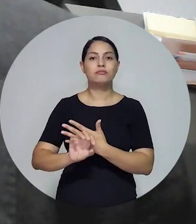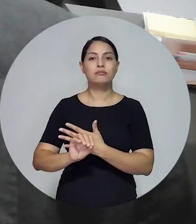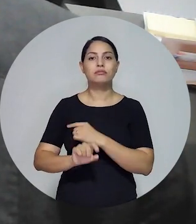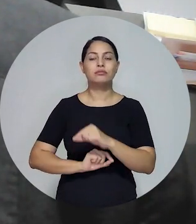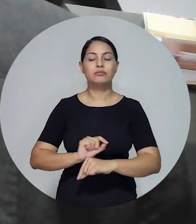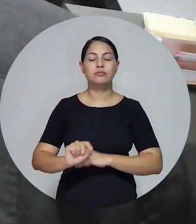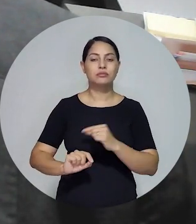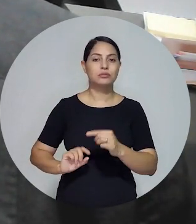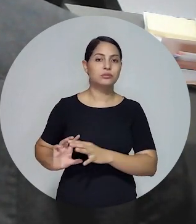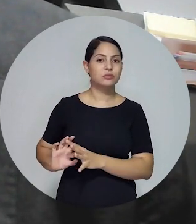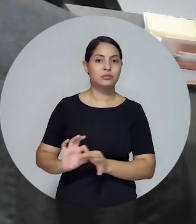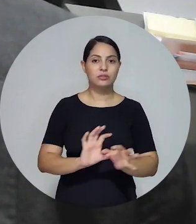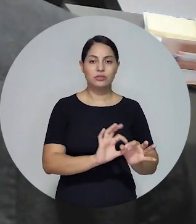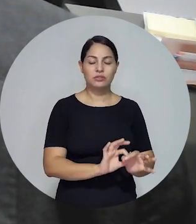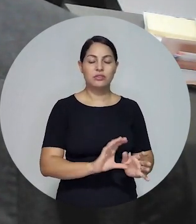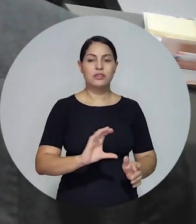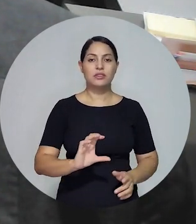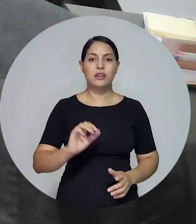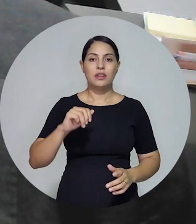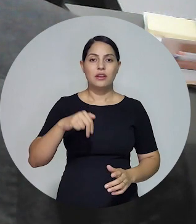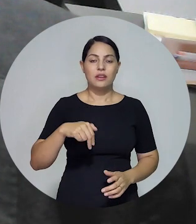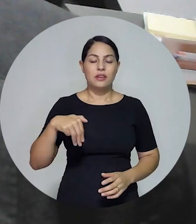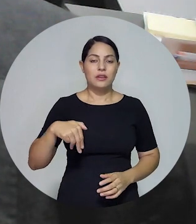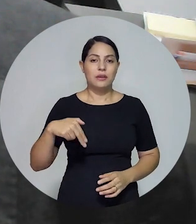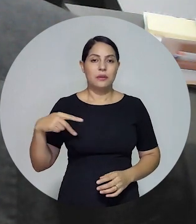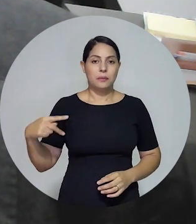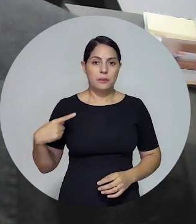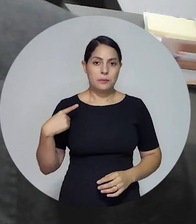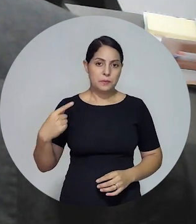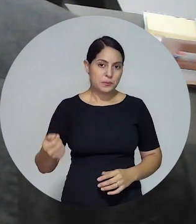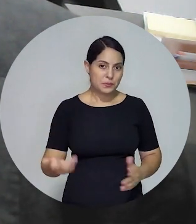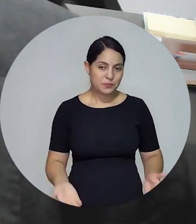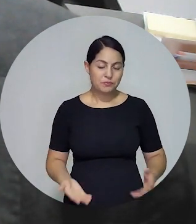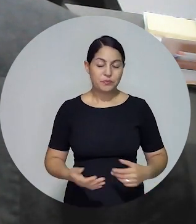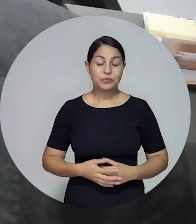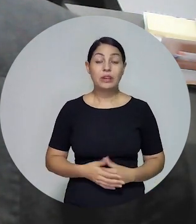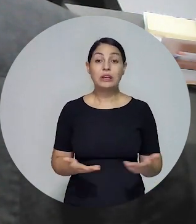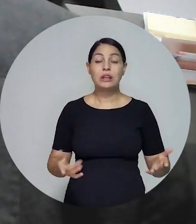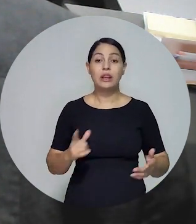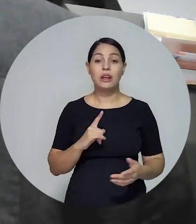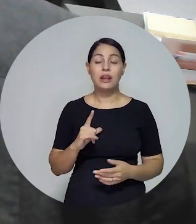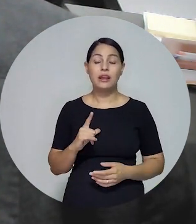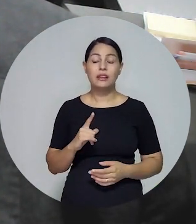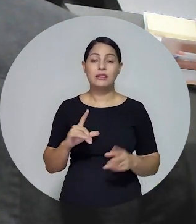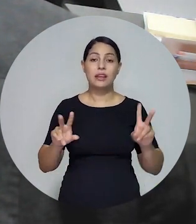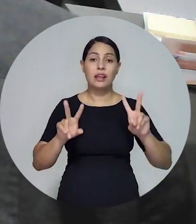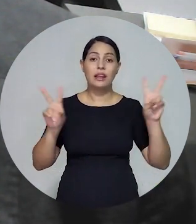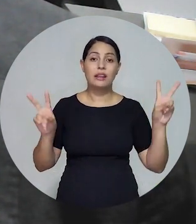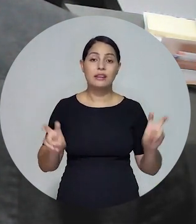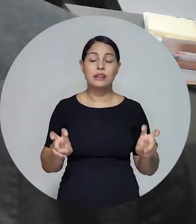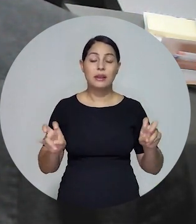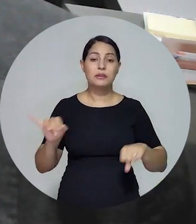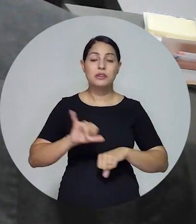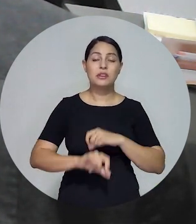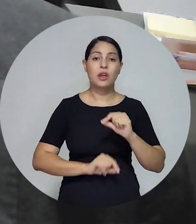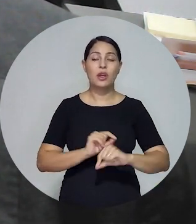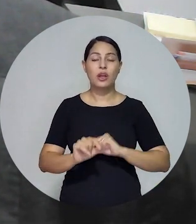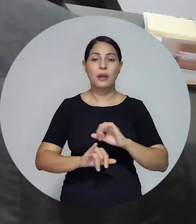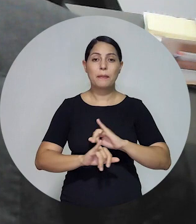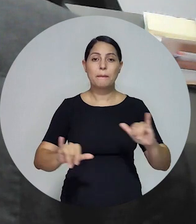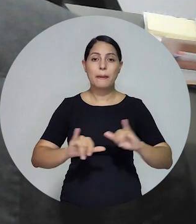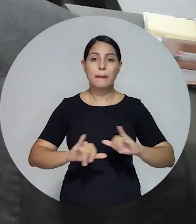Brasileiro, em votação unânime dos membros do CNMP. As atribuições centrais que envolvem a